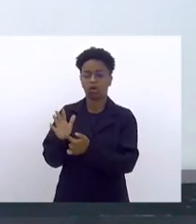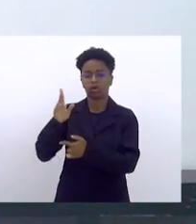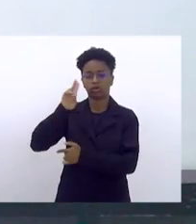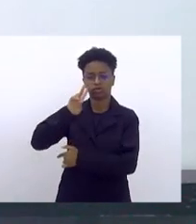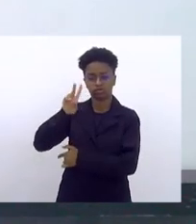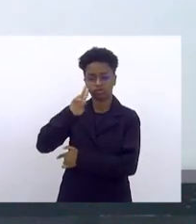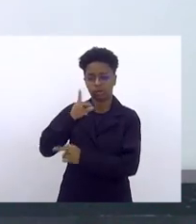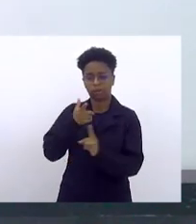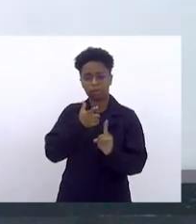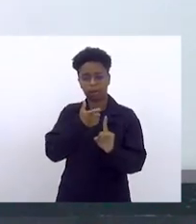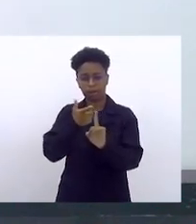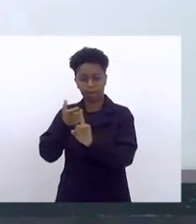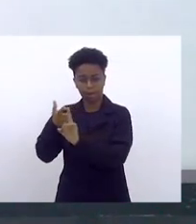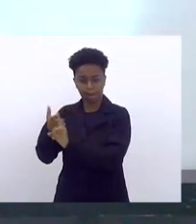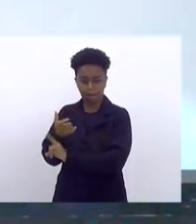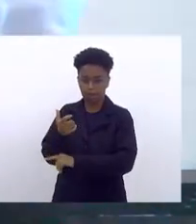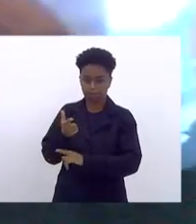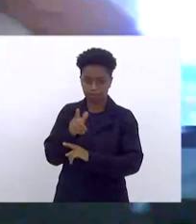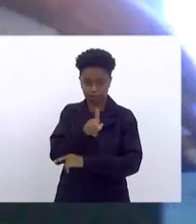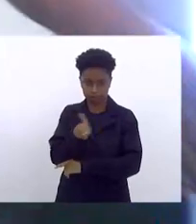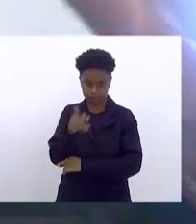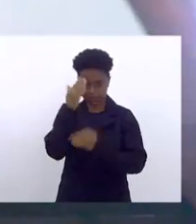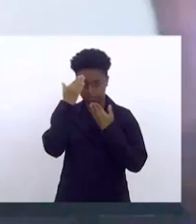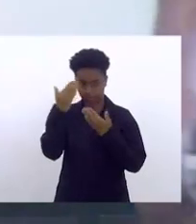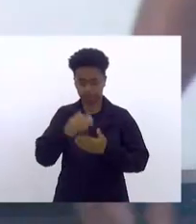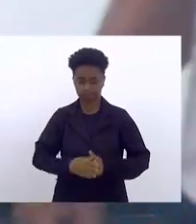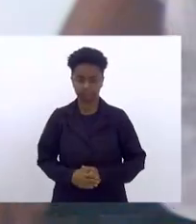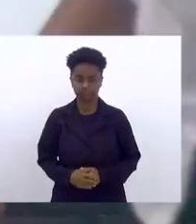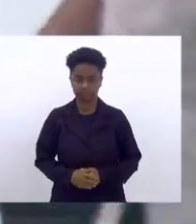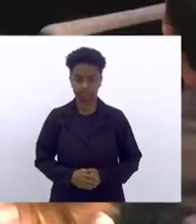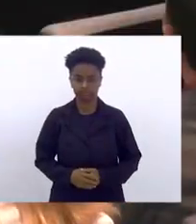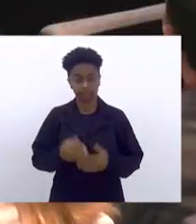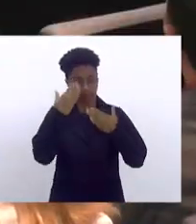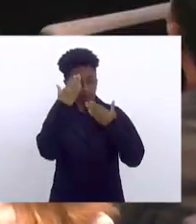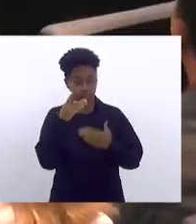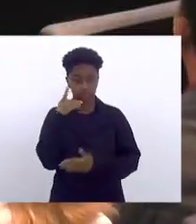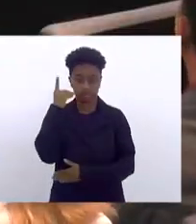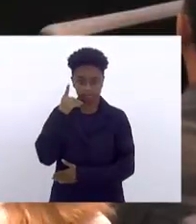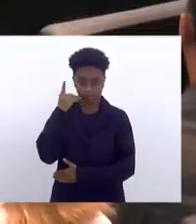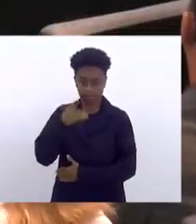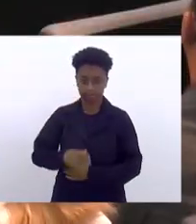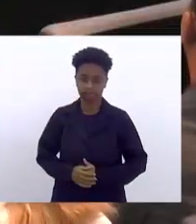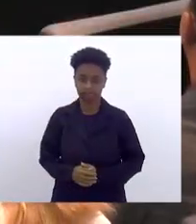assassinatos de professoras obrigada presidente obrigada deputada